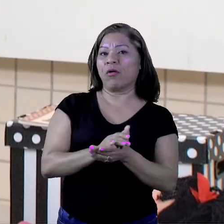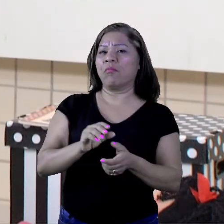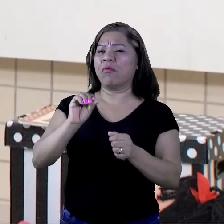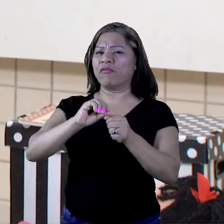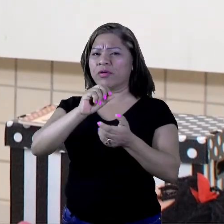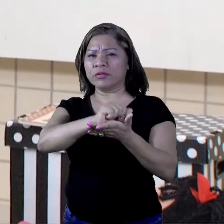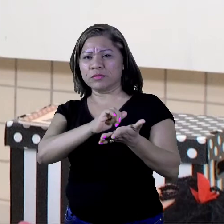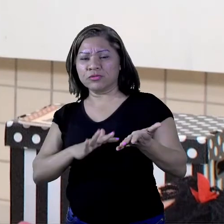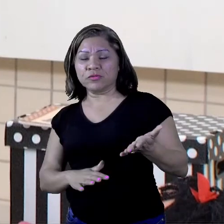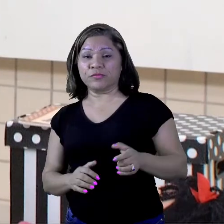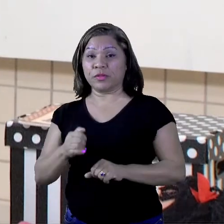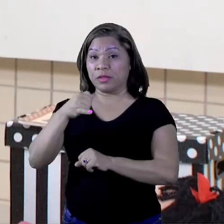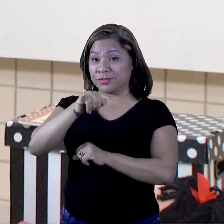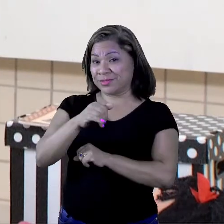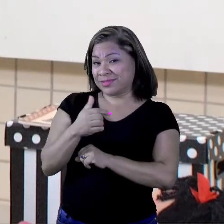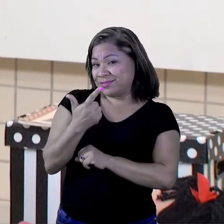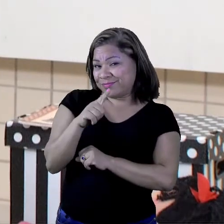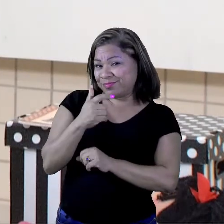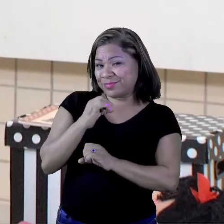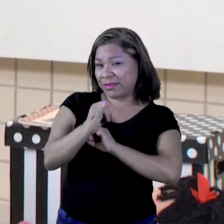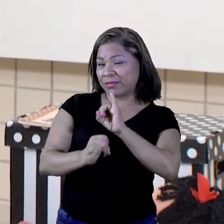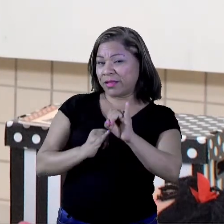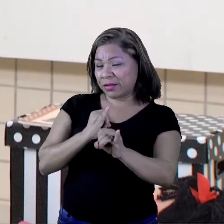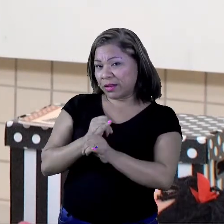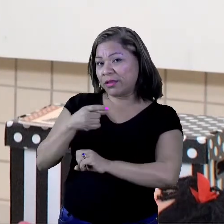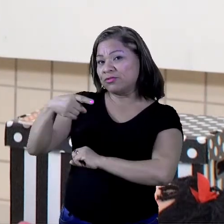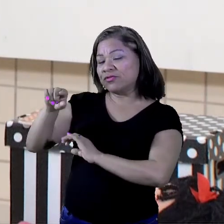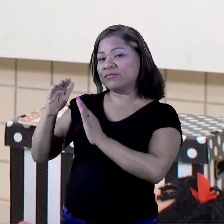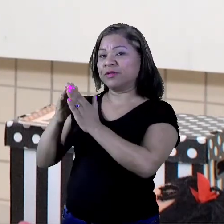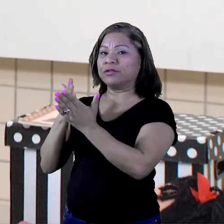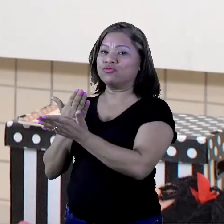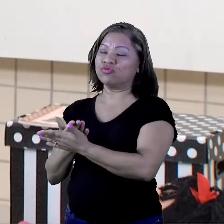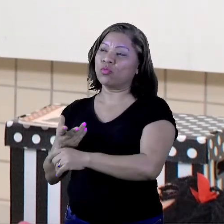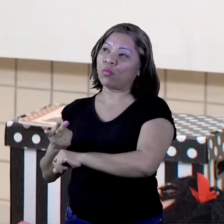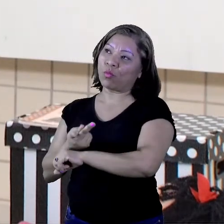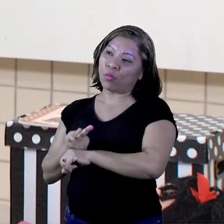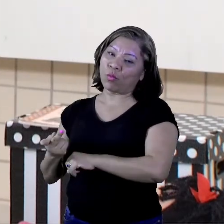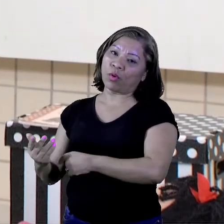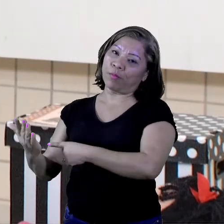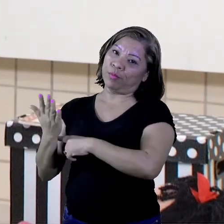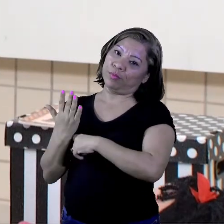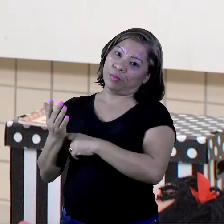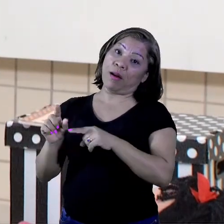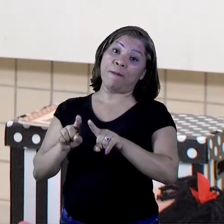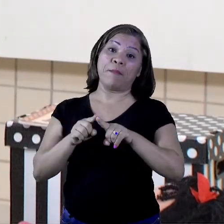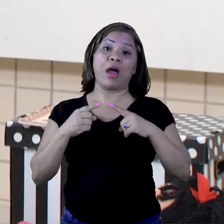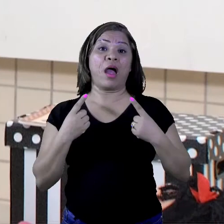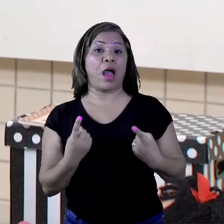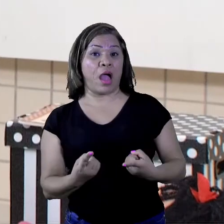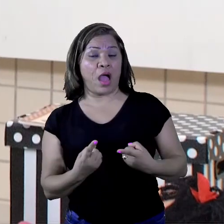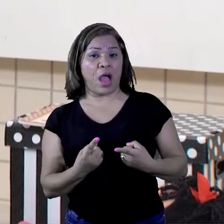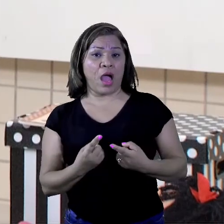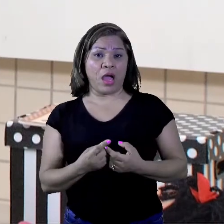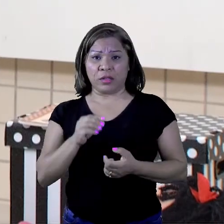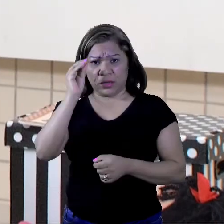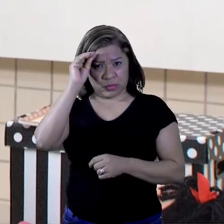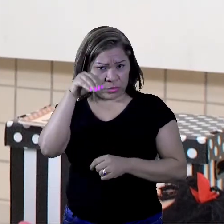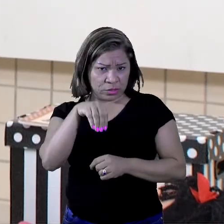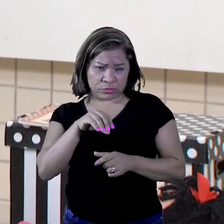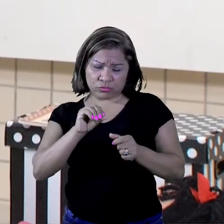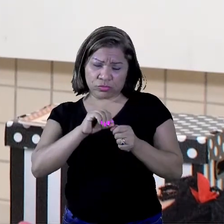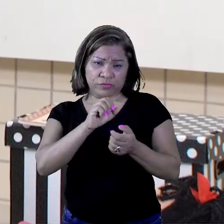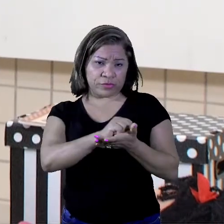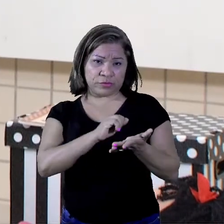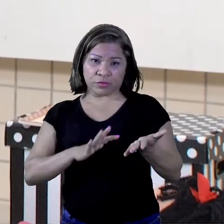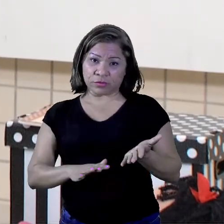como, vai até a sua escola, procura apoio, procura ajuda, mas não deixe de fazer as atividades. Porque só assistir a aula